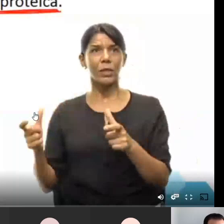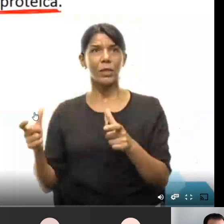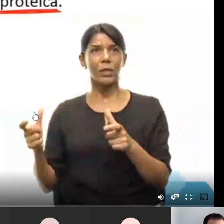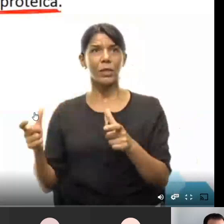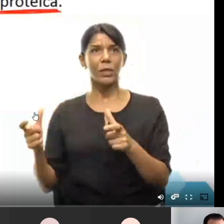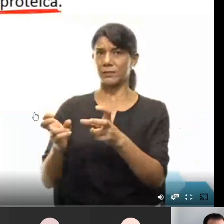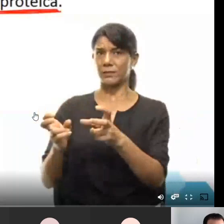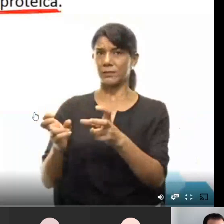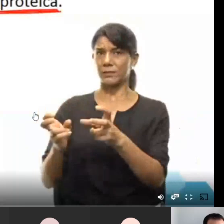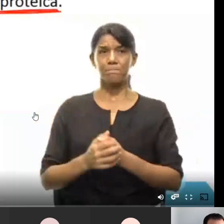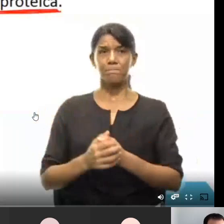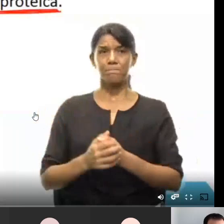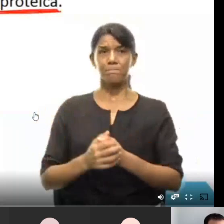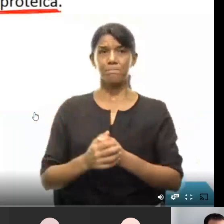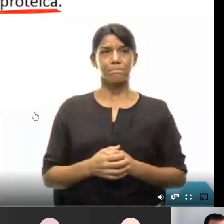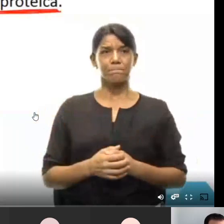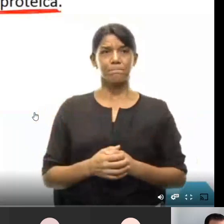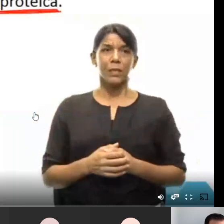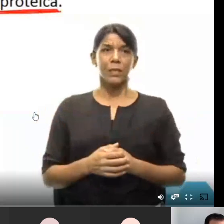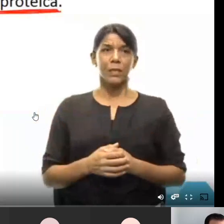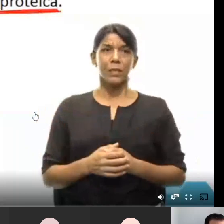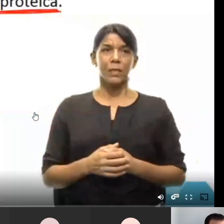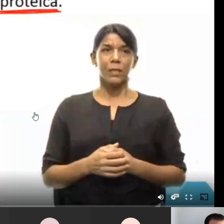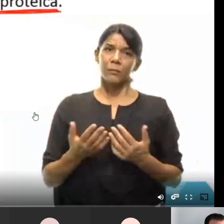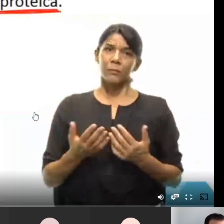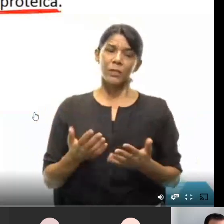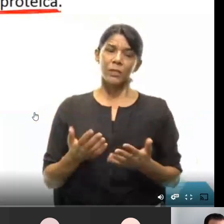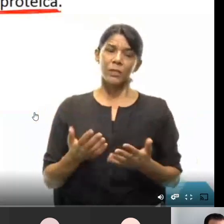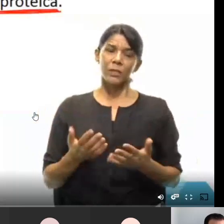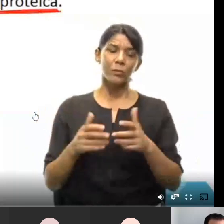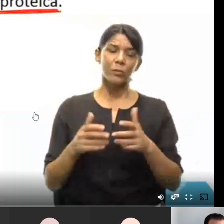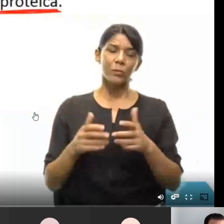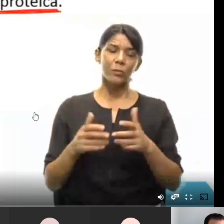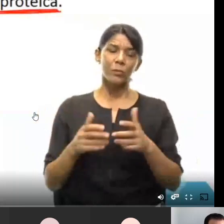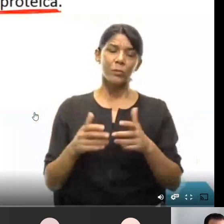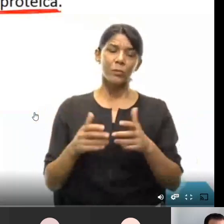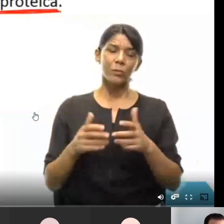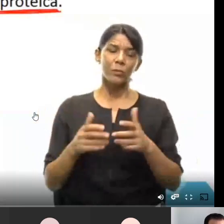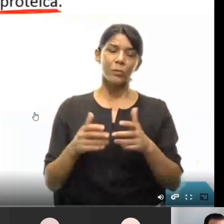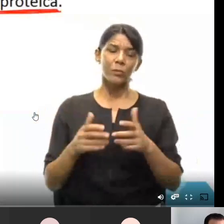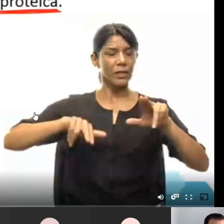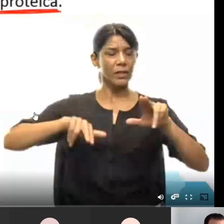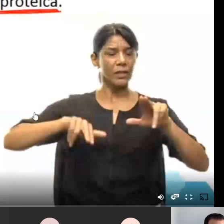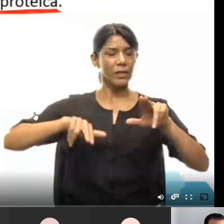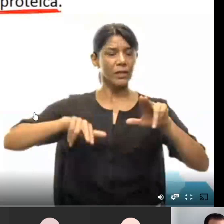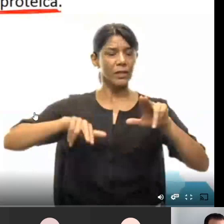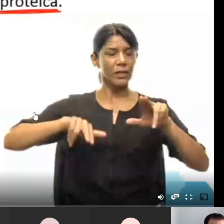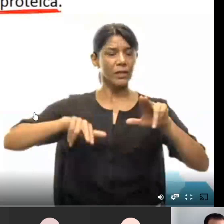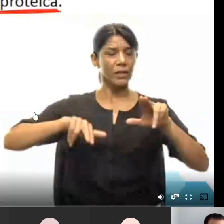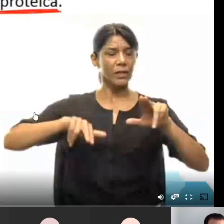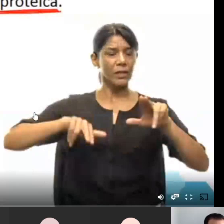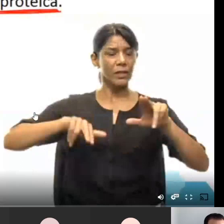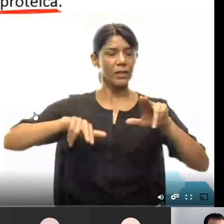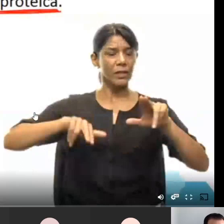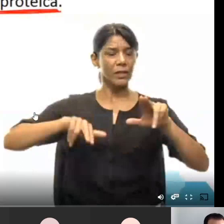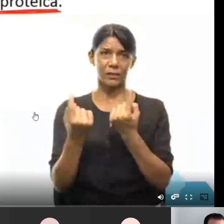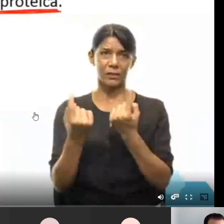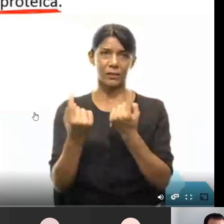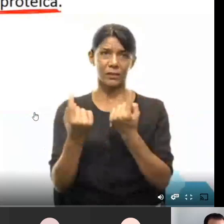ok? Efeitos adversos baixos ou variáveis devido à alta especificidade. Eles